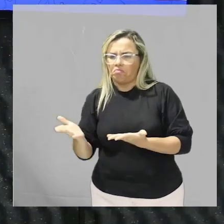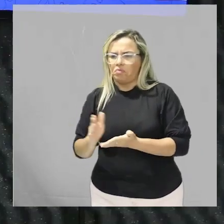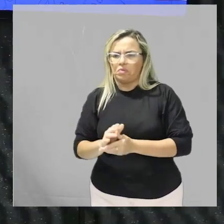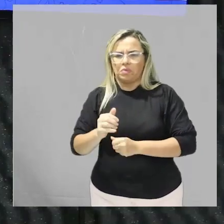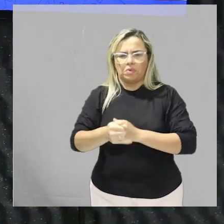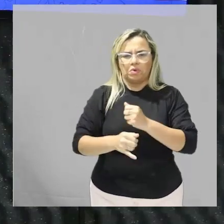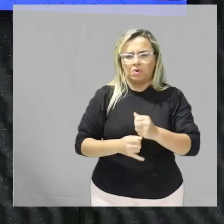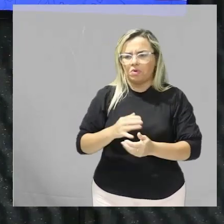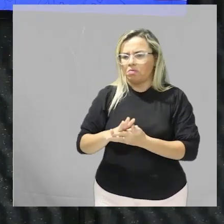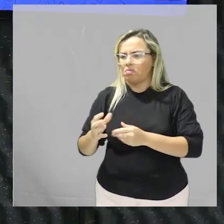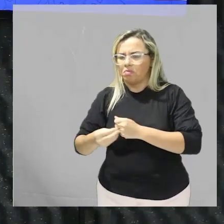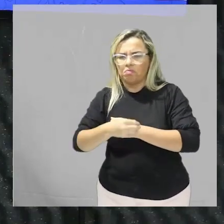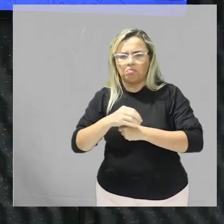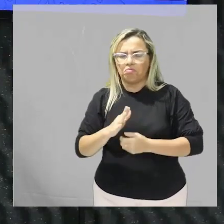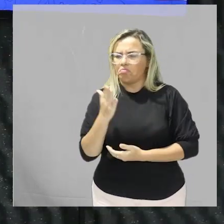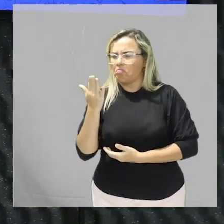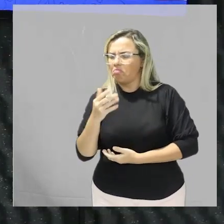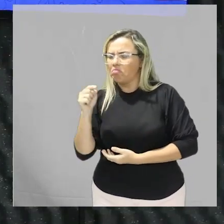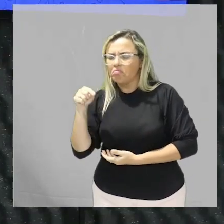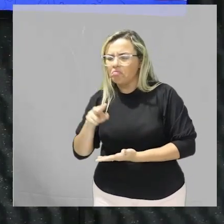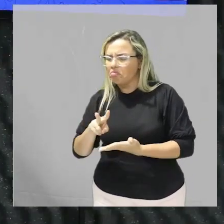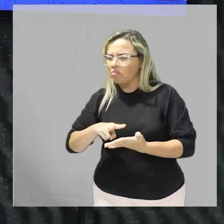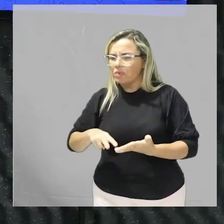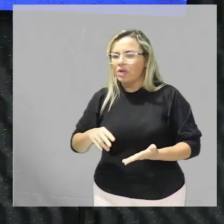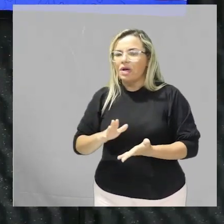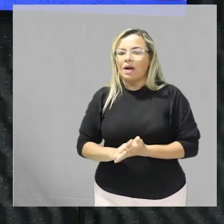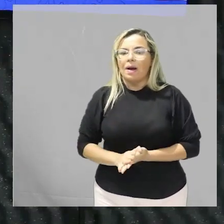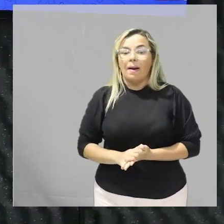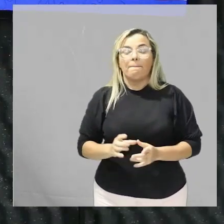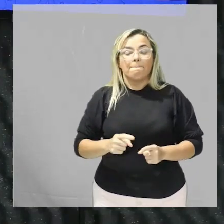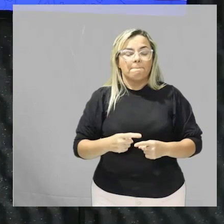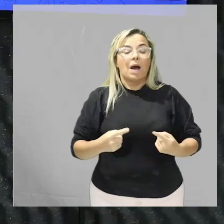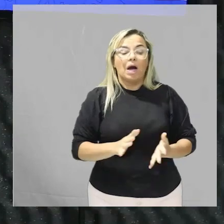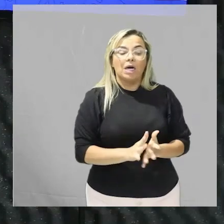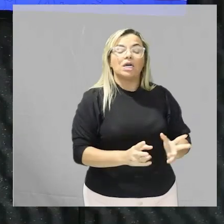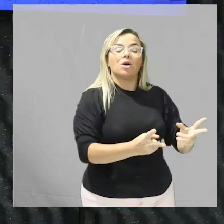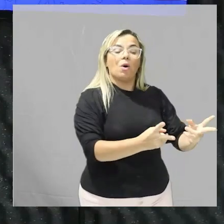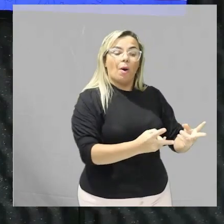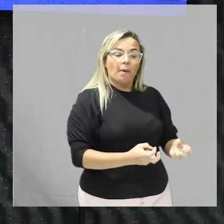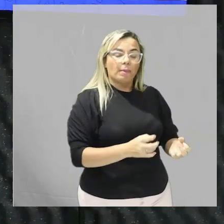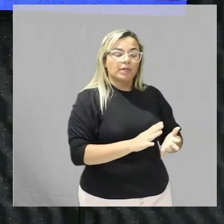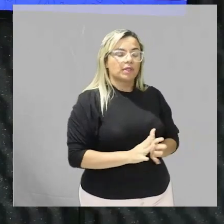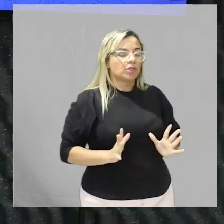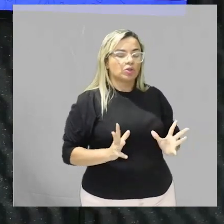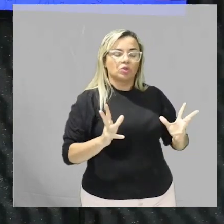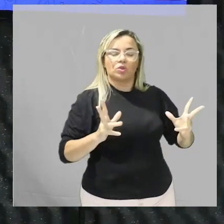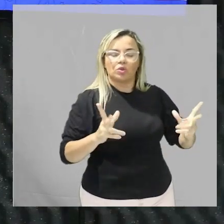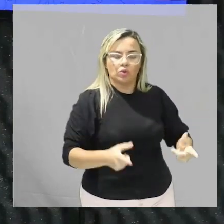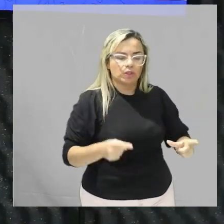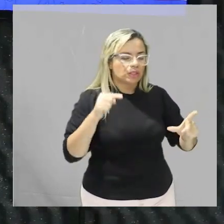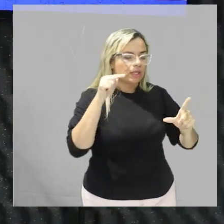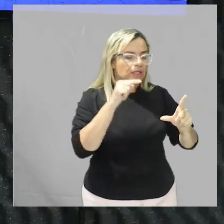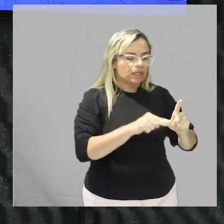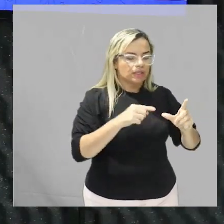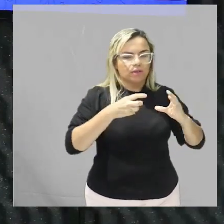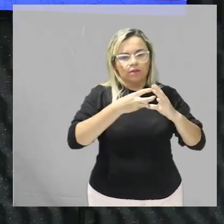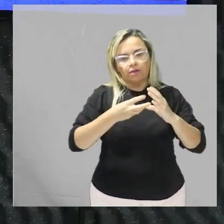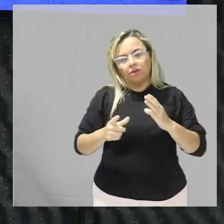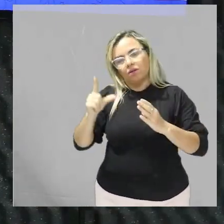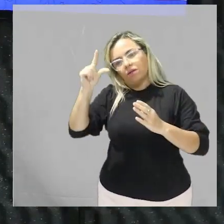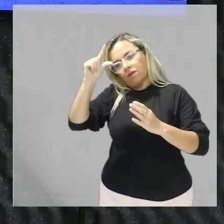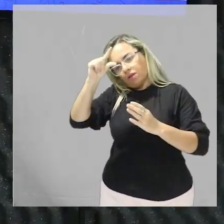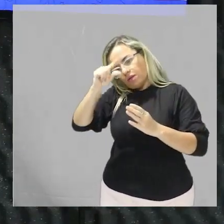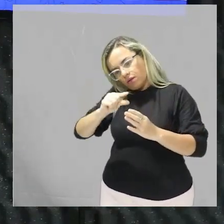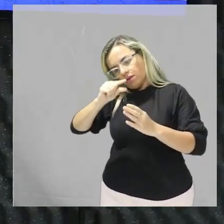de molécula, mas eu percebi que tem célula em todas as alternativas. Então, a gente já sabe que o menor nível